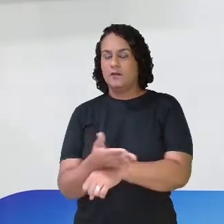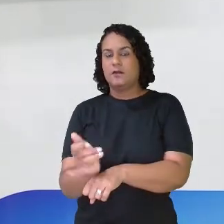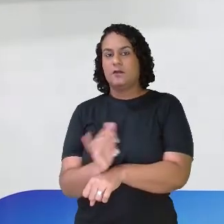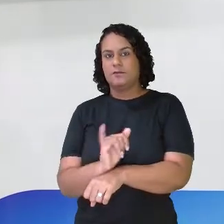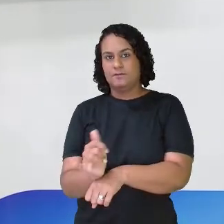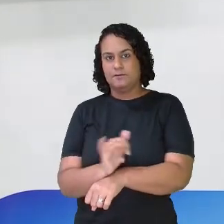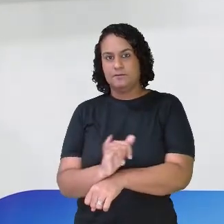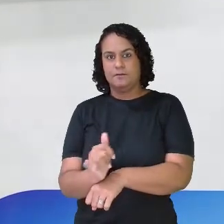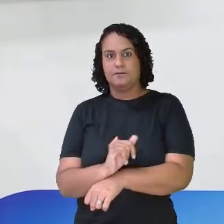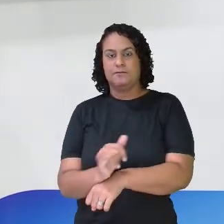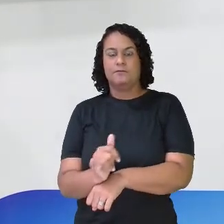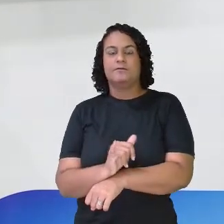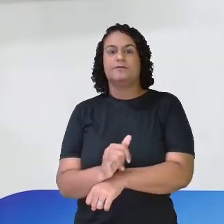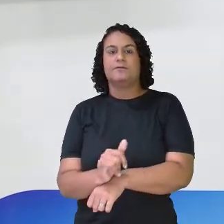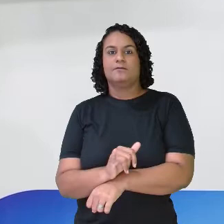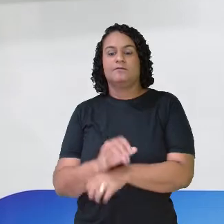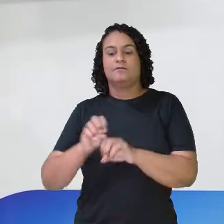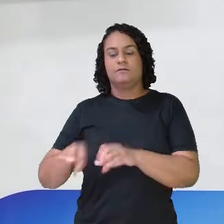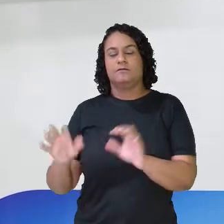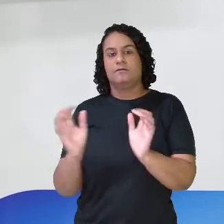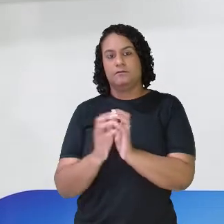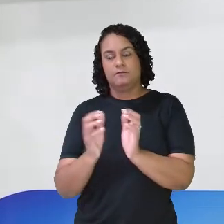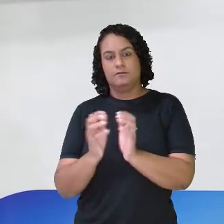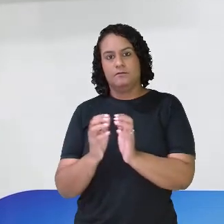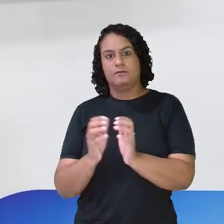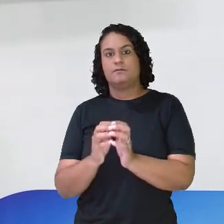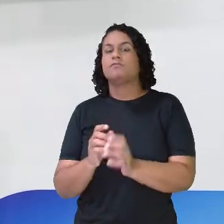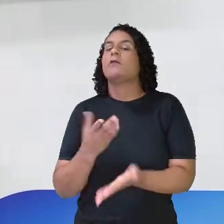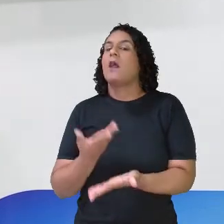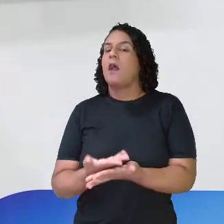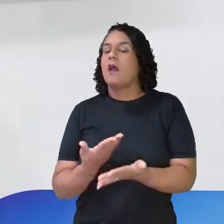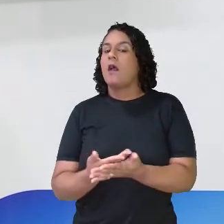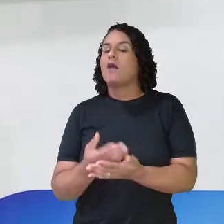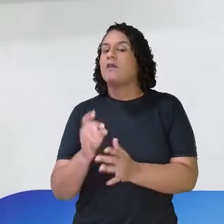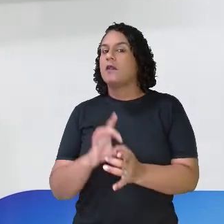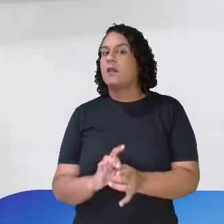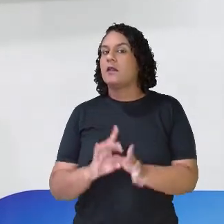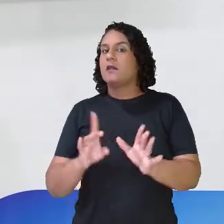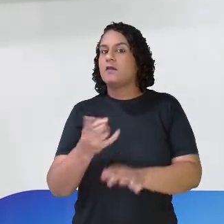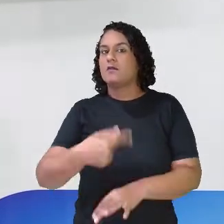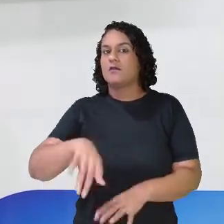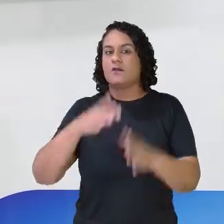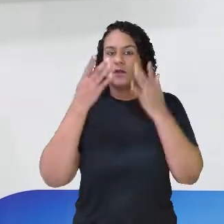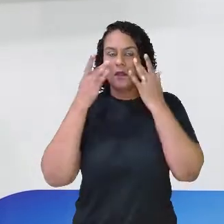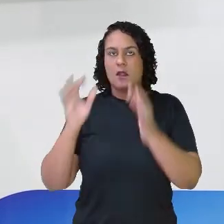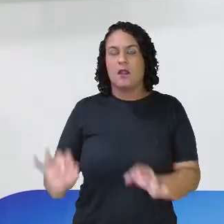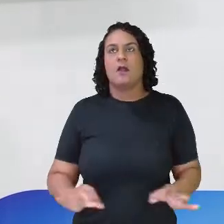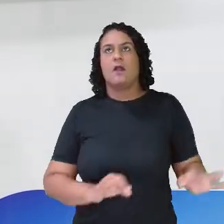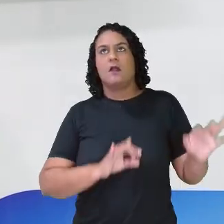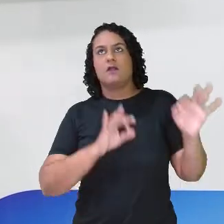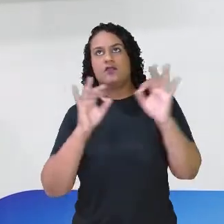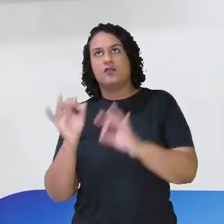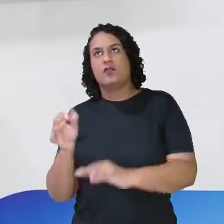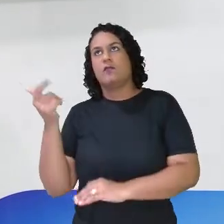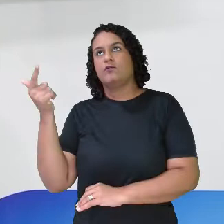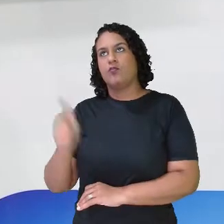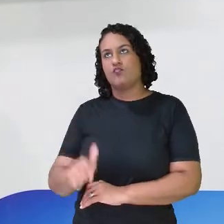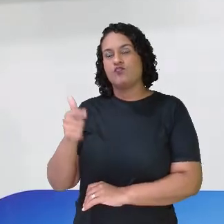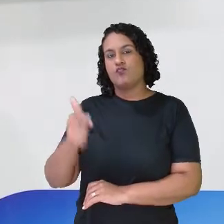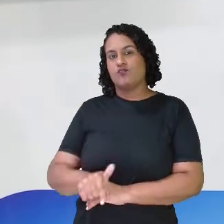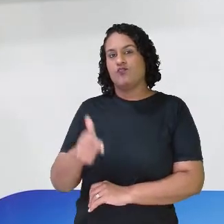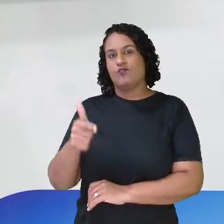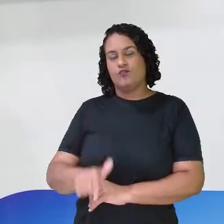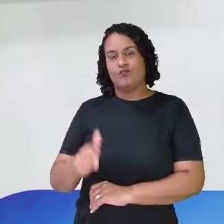YouTube, canal Educa Recife. Essa aula vai estar disponível lá para você acompanhar quantas vezes você